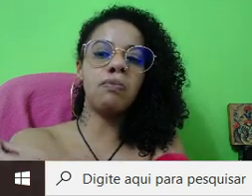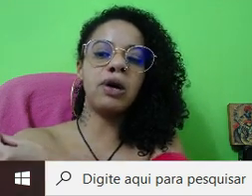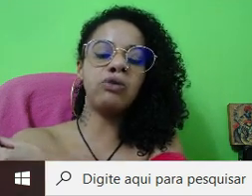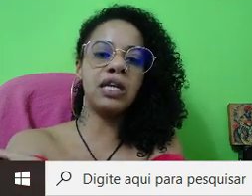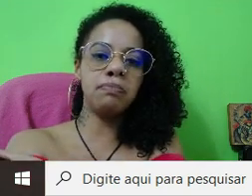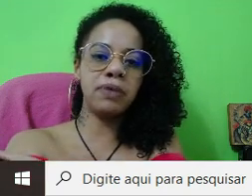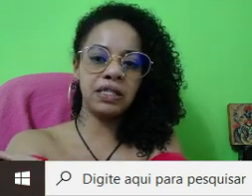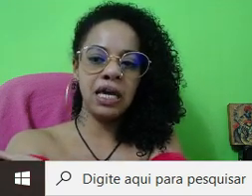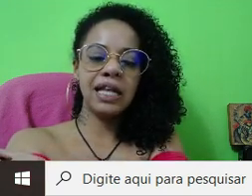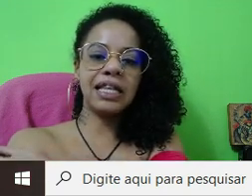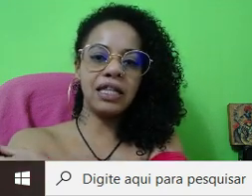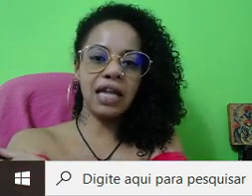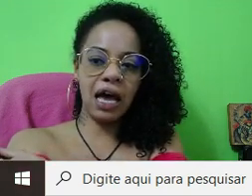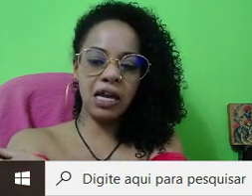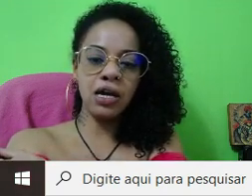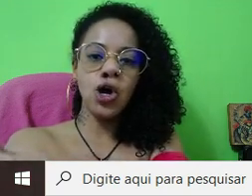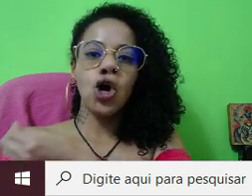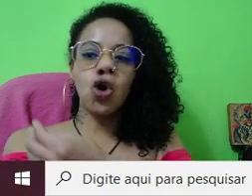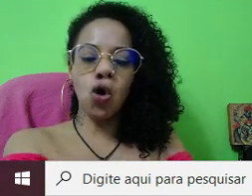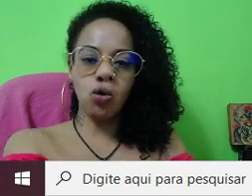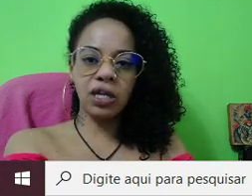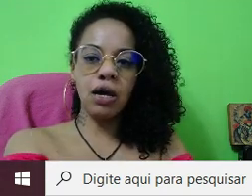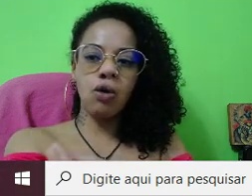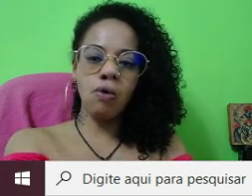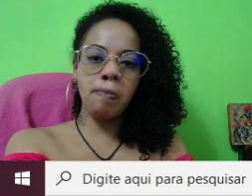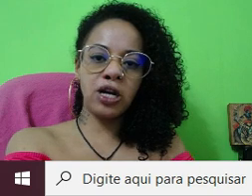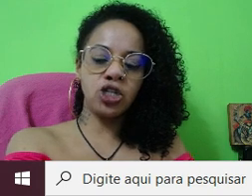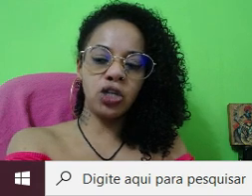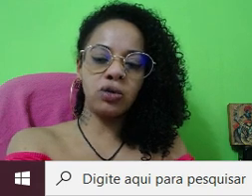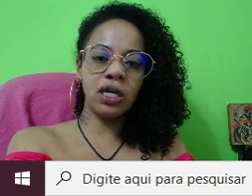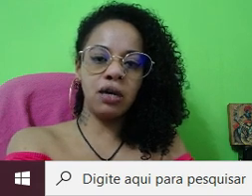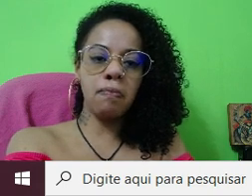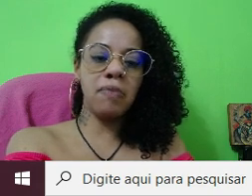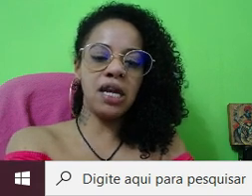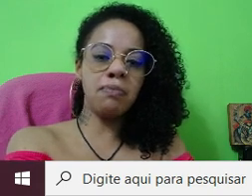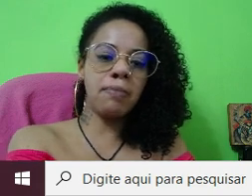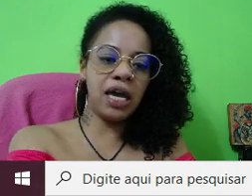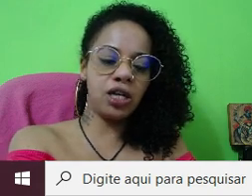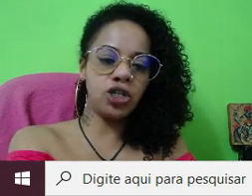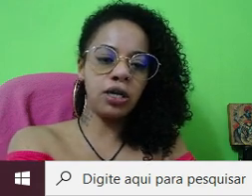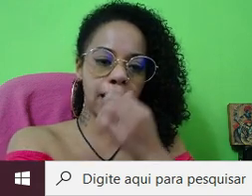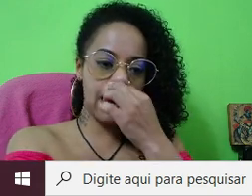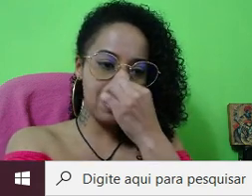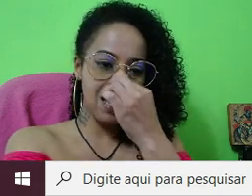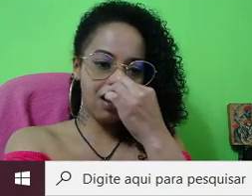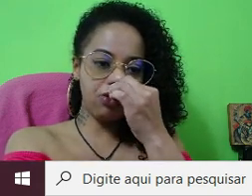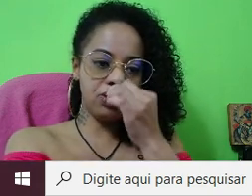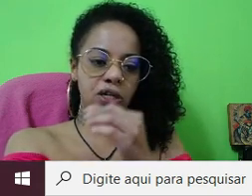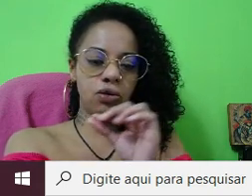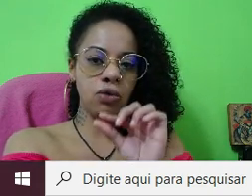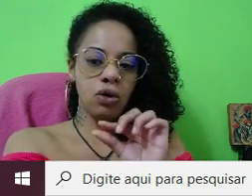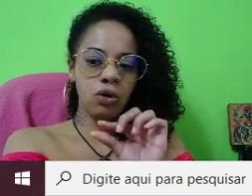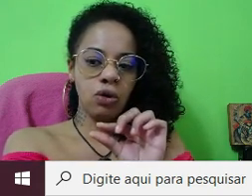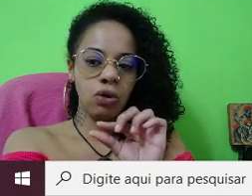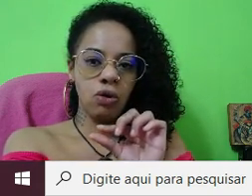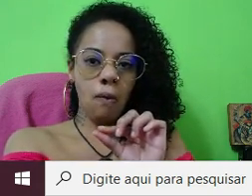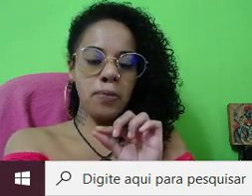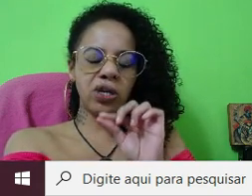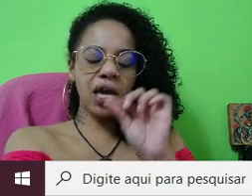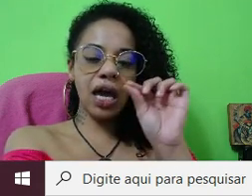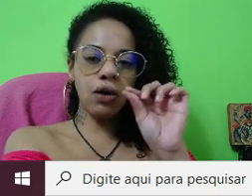na operação Mãos Limpas da Itália contra um partido que minimamente né conseguiu